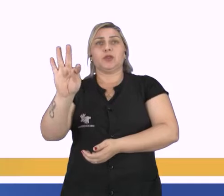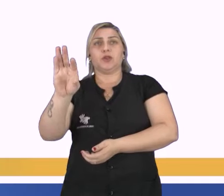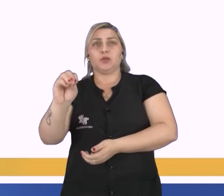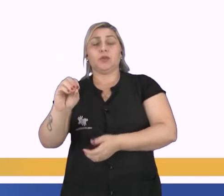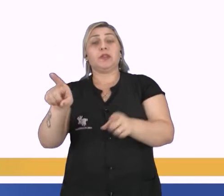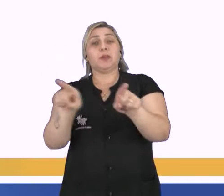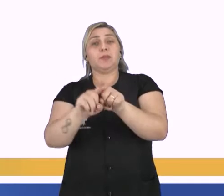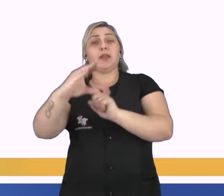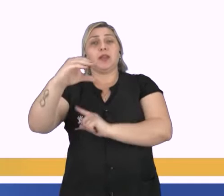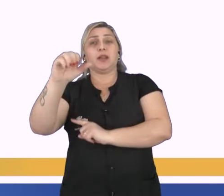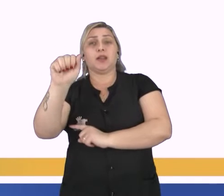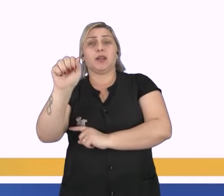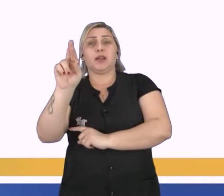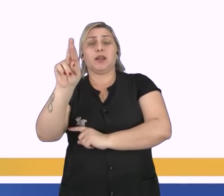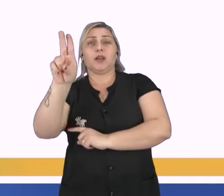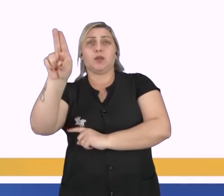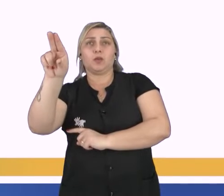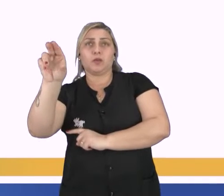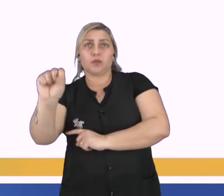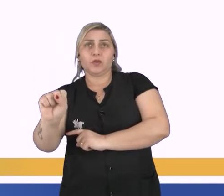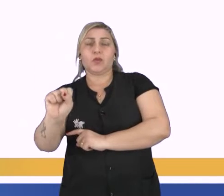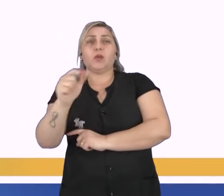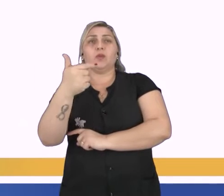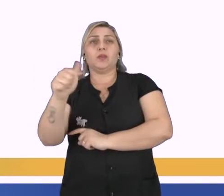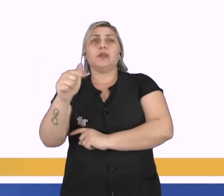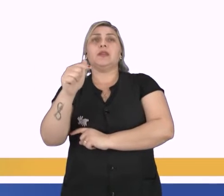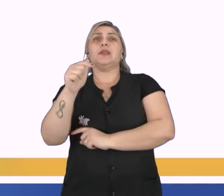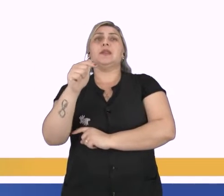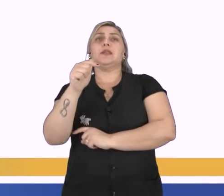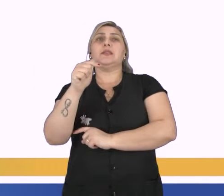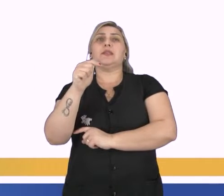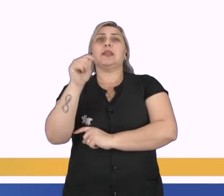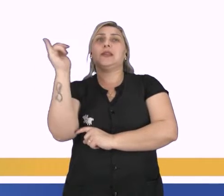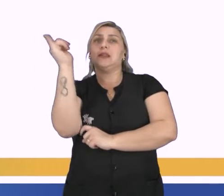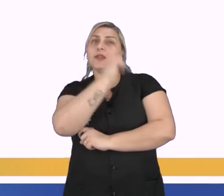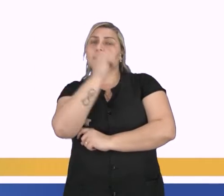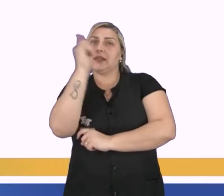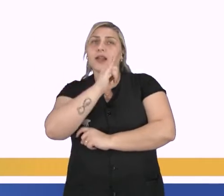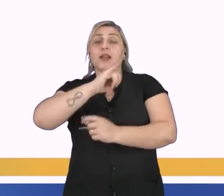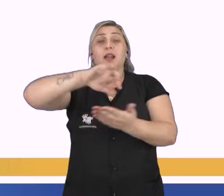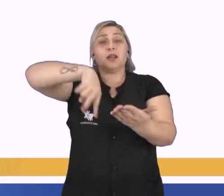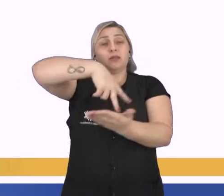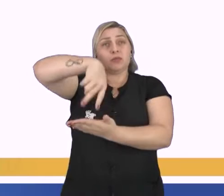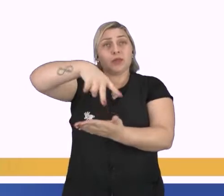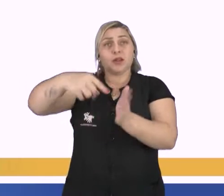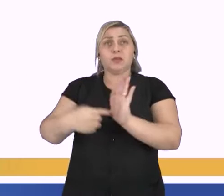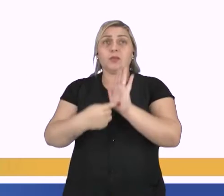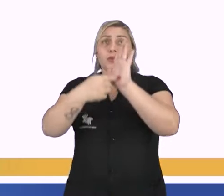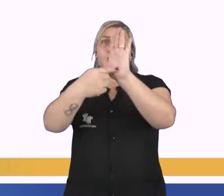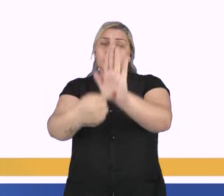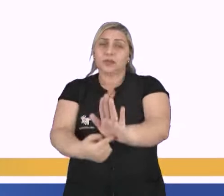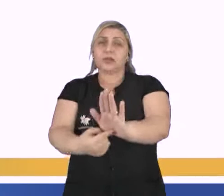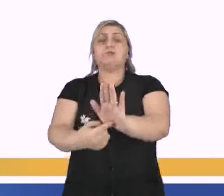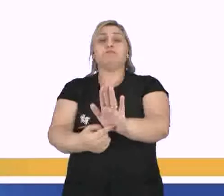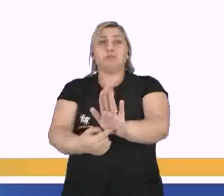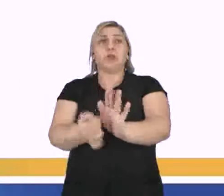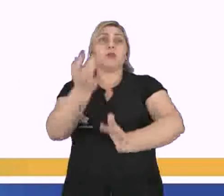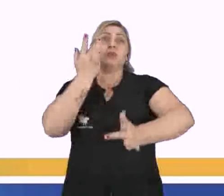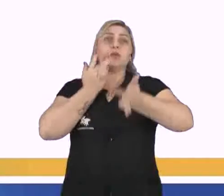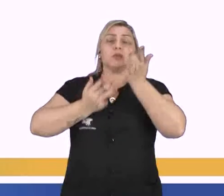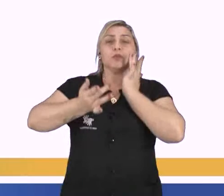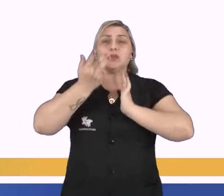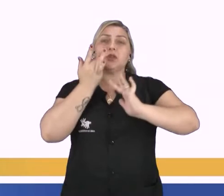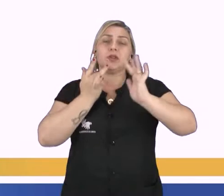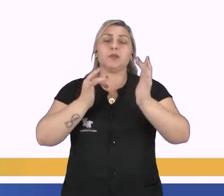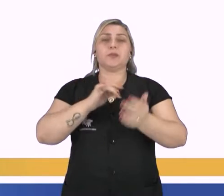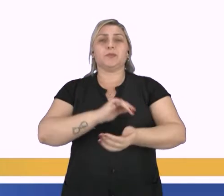Caruso. Diversas companhias italianas de ópera e balés internacionais se apresentaram em seu palco.